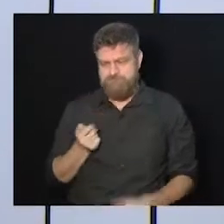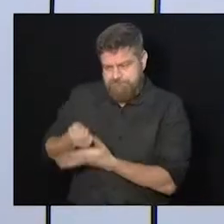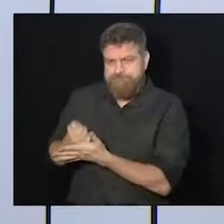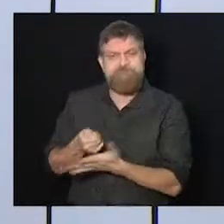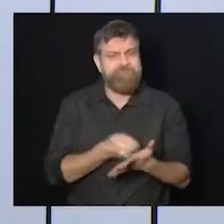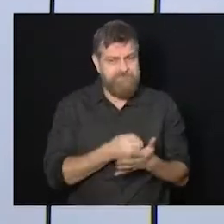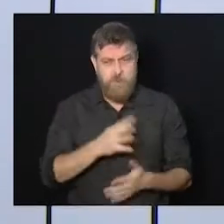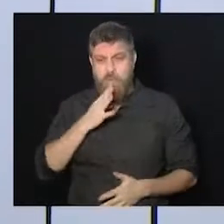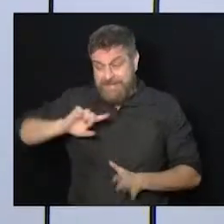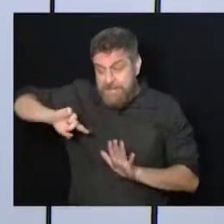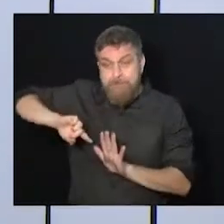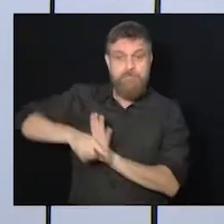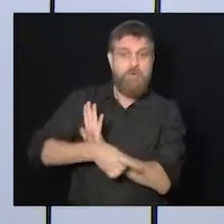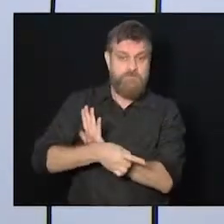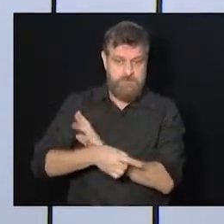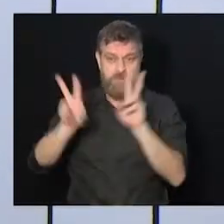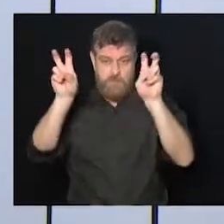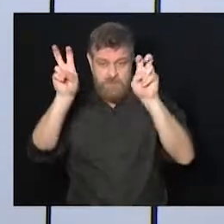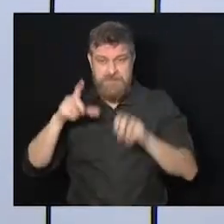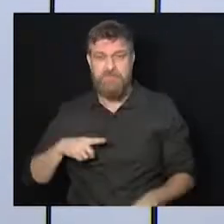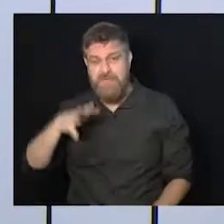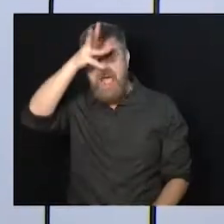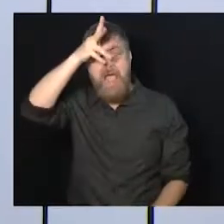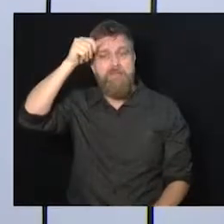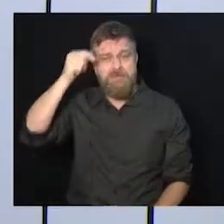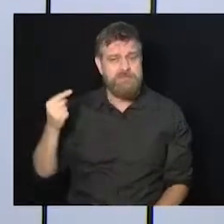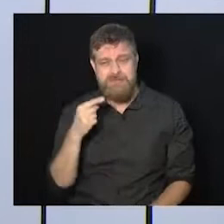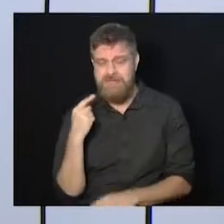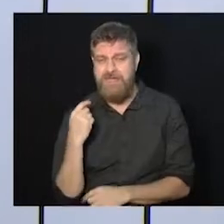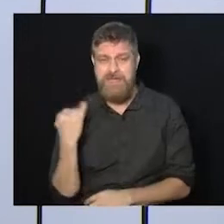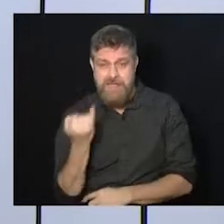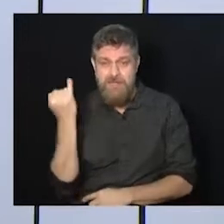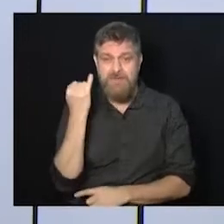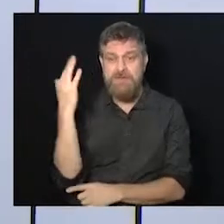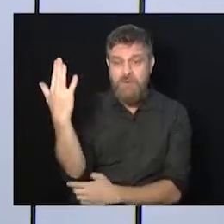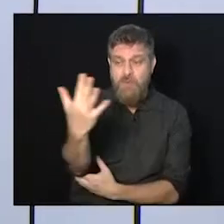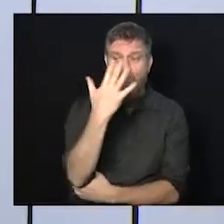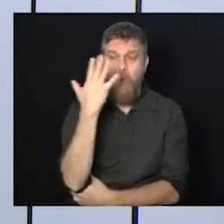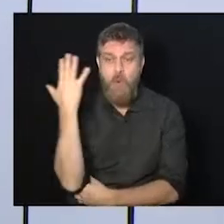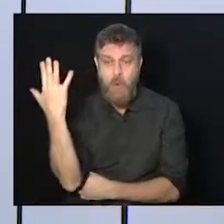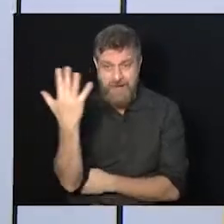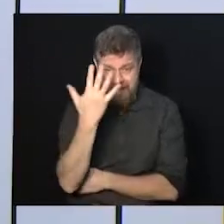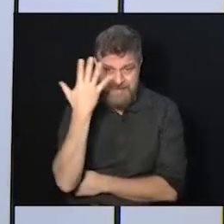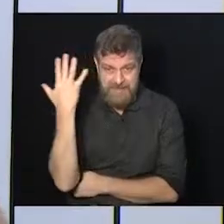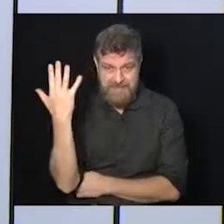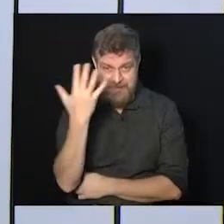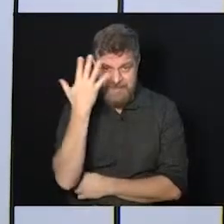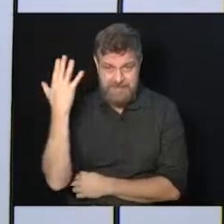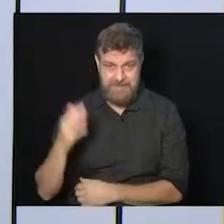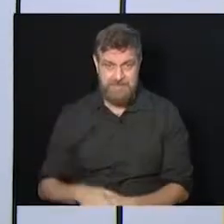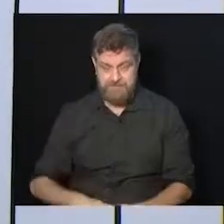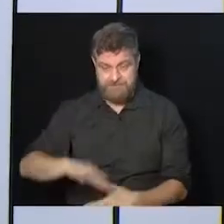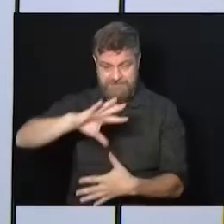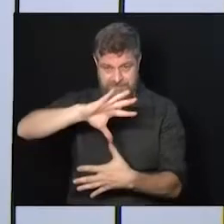mais propriedade, ela é muito importante para a regulação do clima em todo o hemisfério, todas